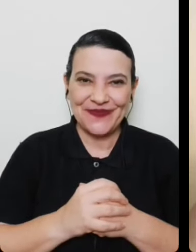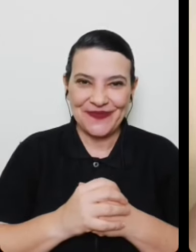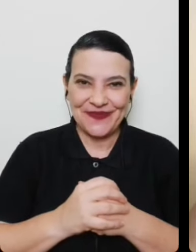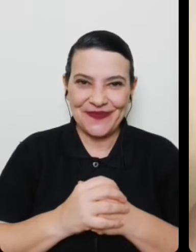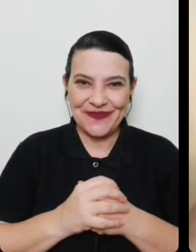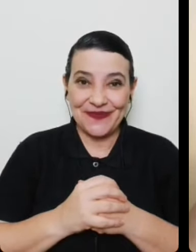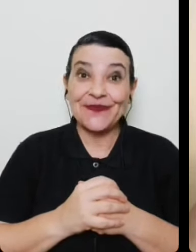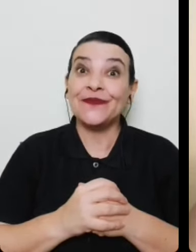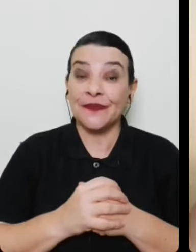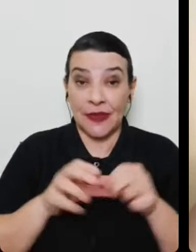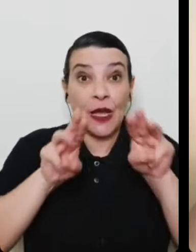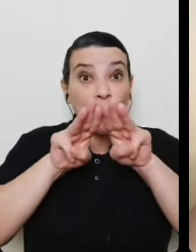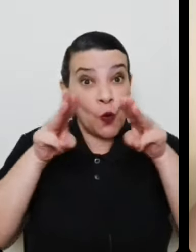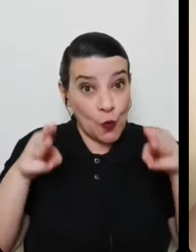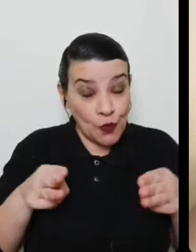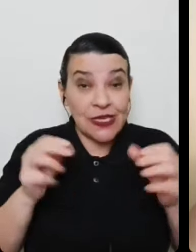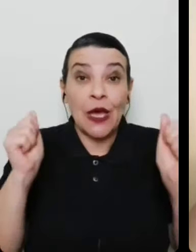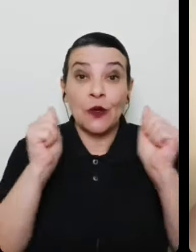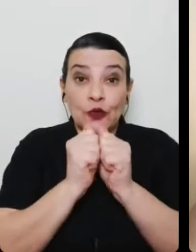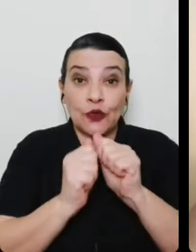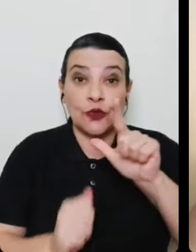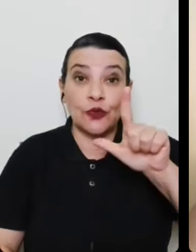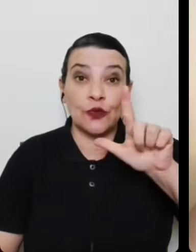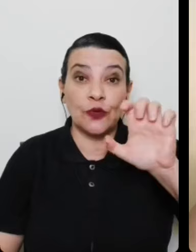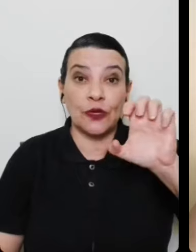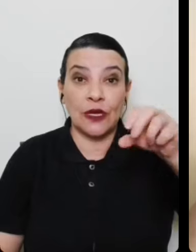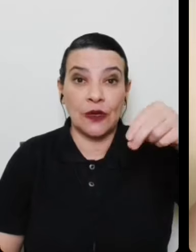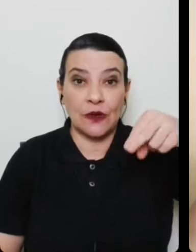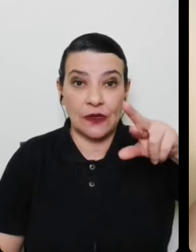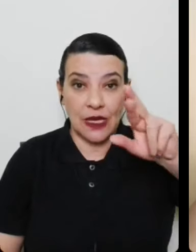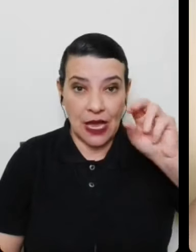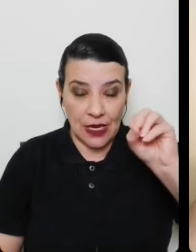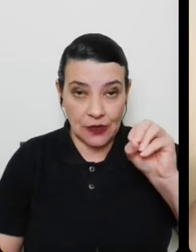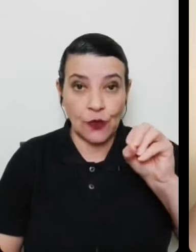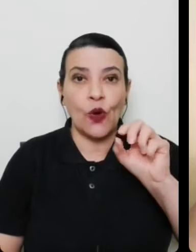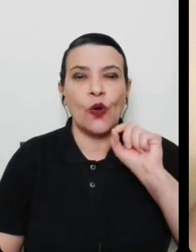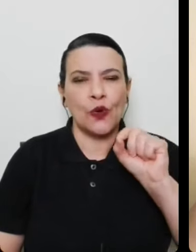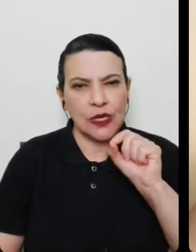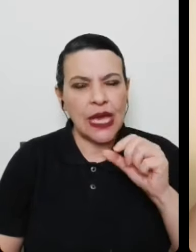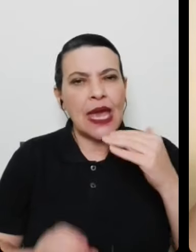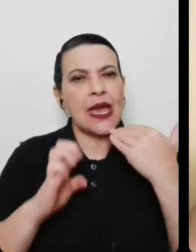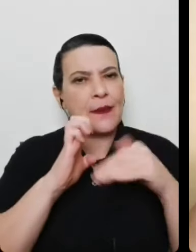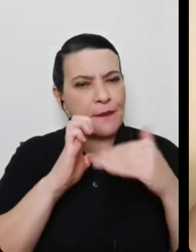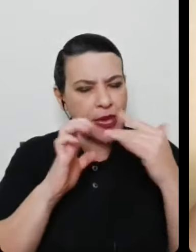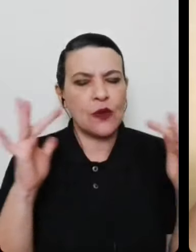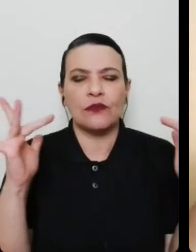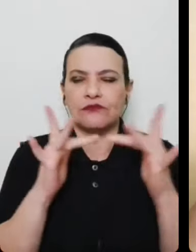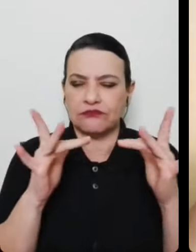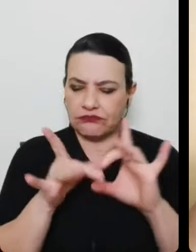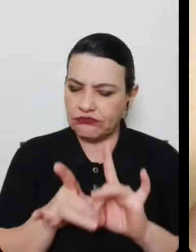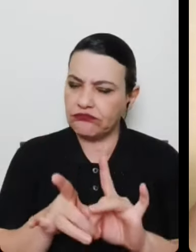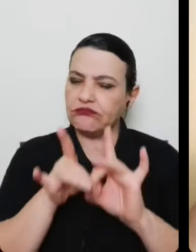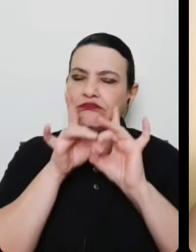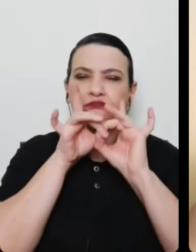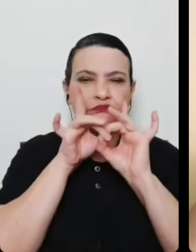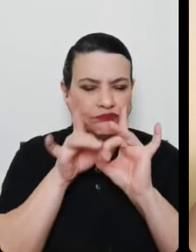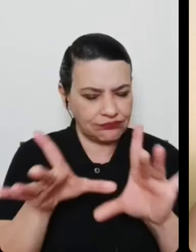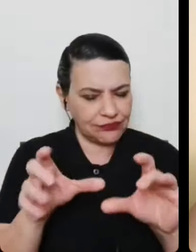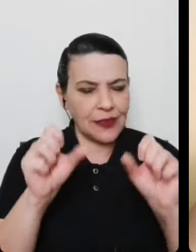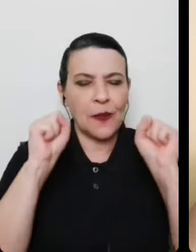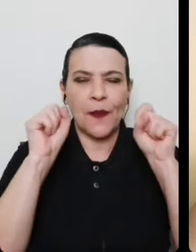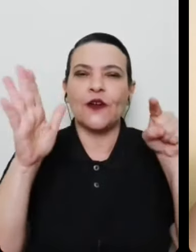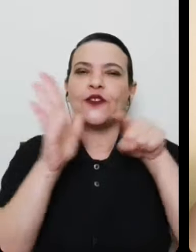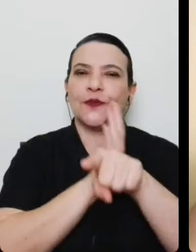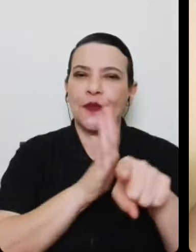com o museu e o Leonardo, né? A gente passa, né, o e-mail, o contato, o que ele Certeza. autorizar a gente disponibilizar. Vocês perguntem aqui,